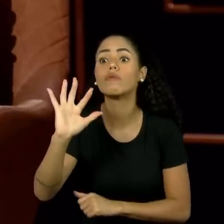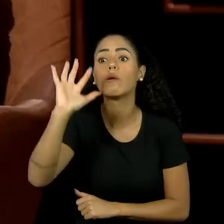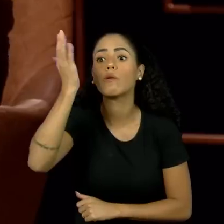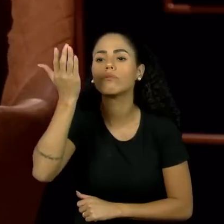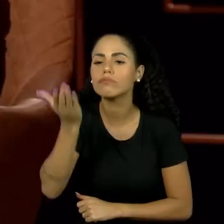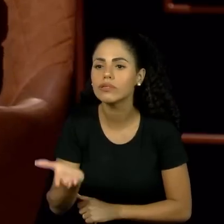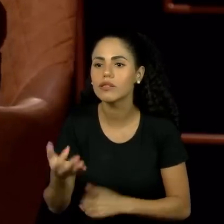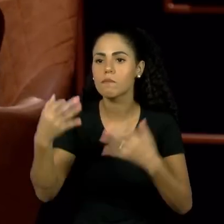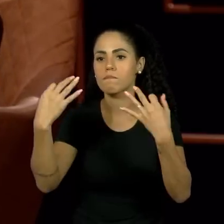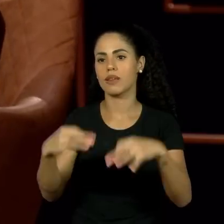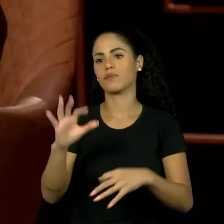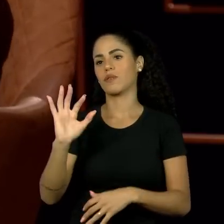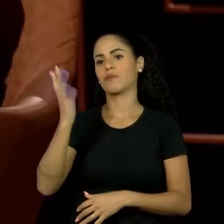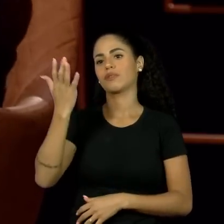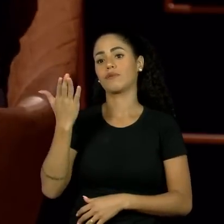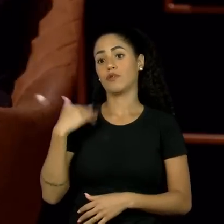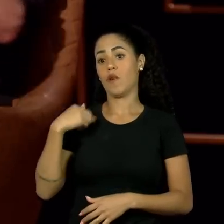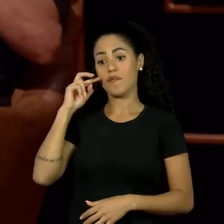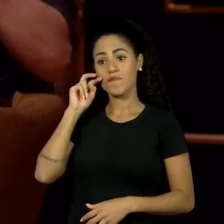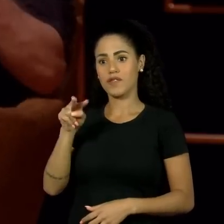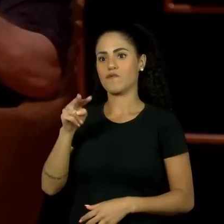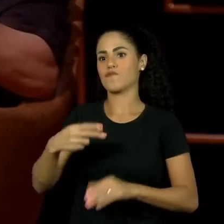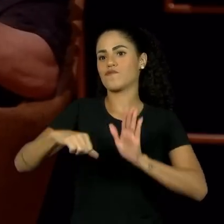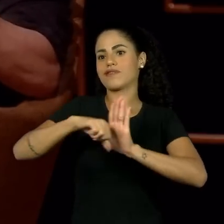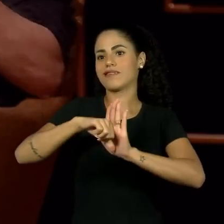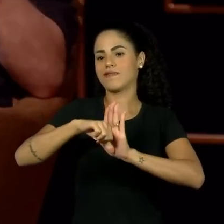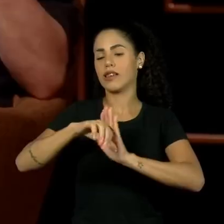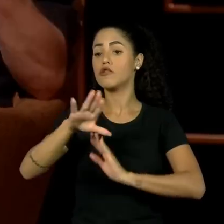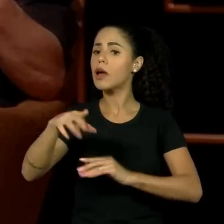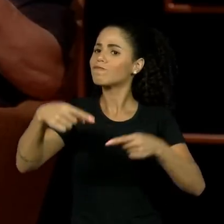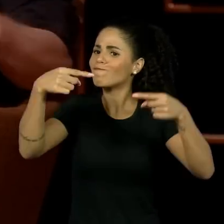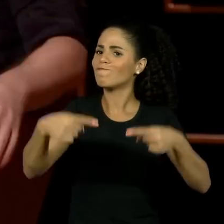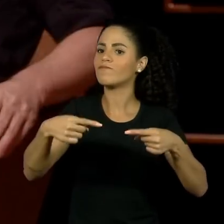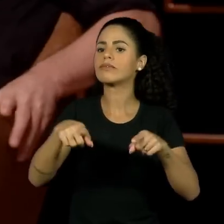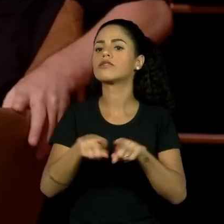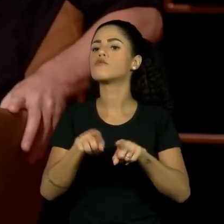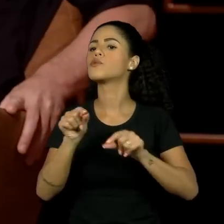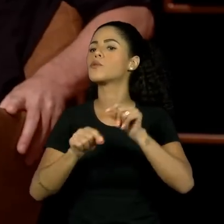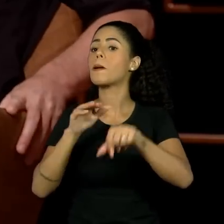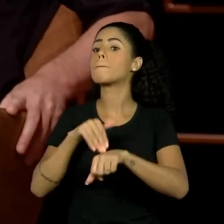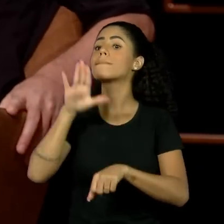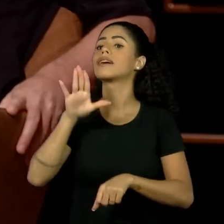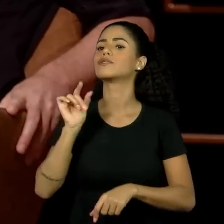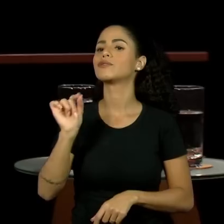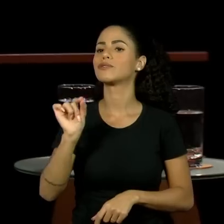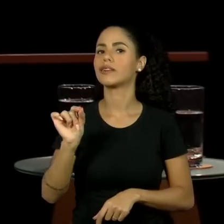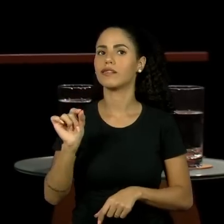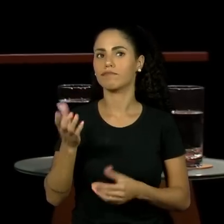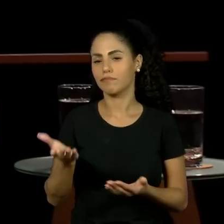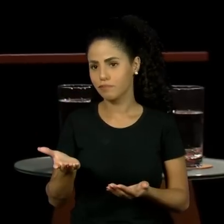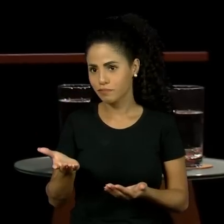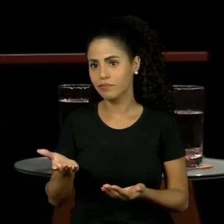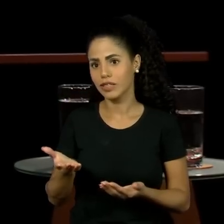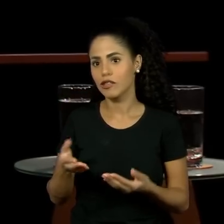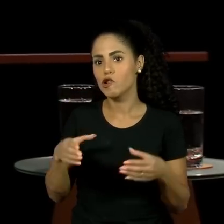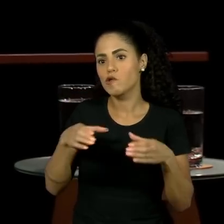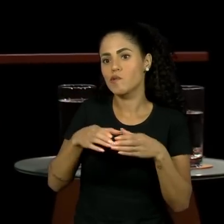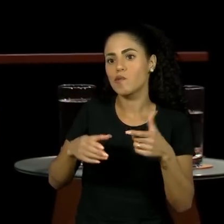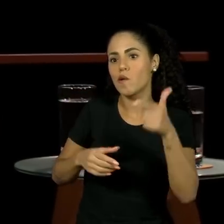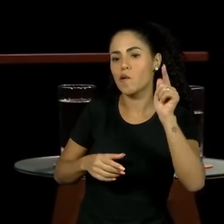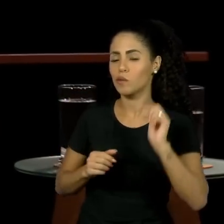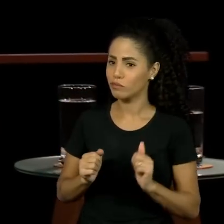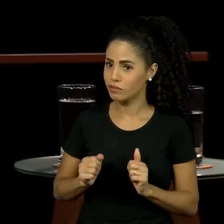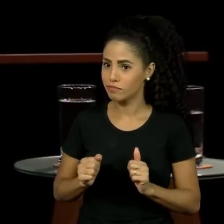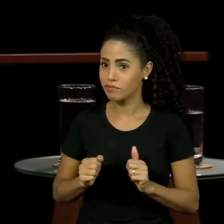versão correta do crime. E tinha um desafio maior ainda. Eu fazia nu. Não